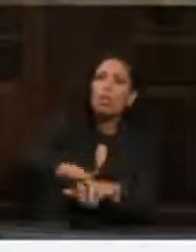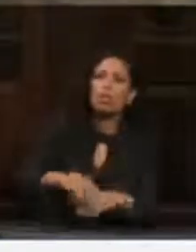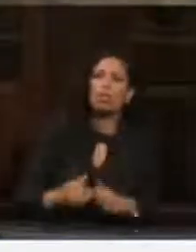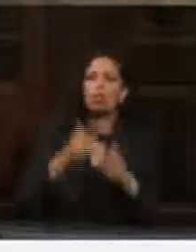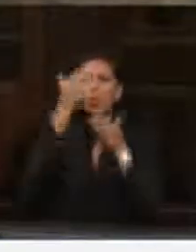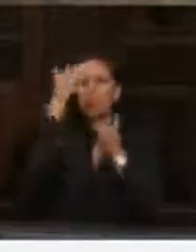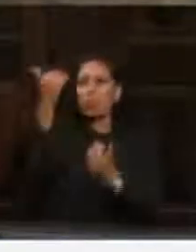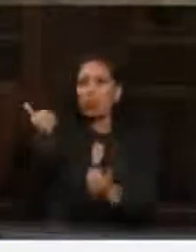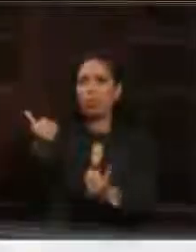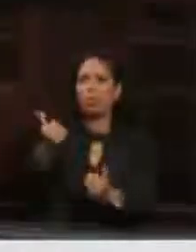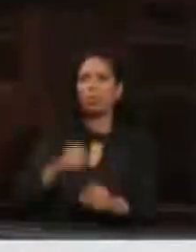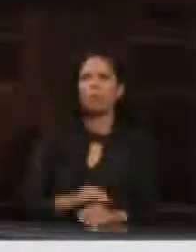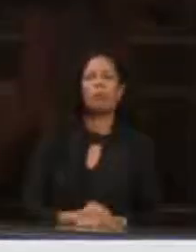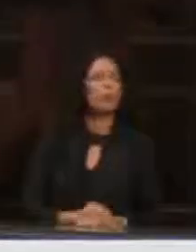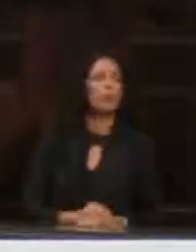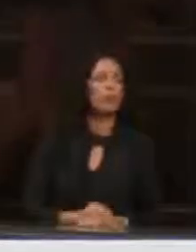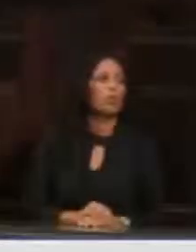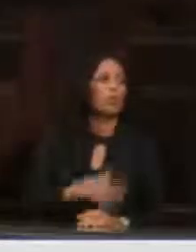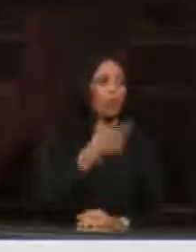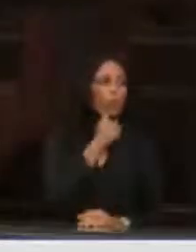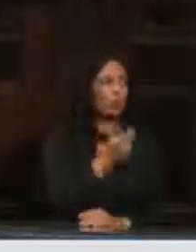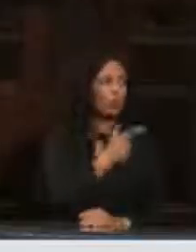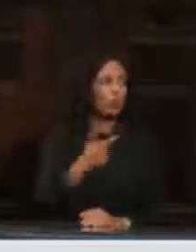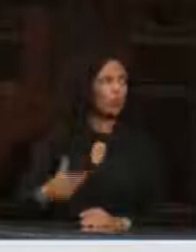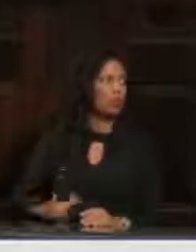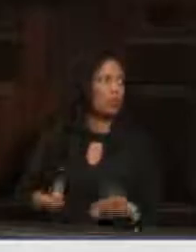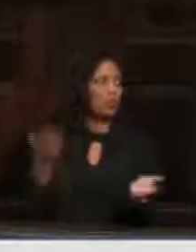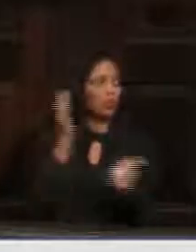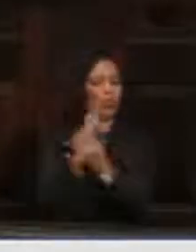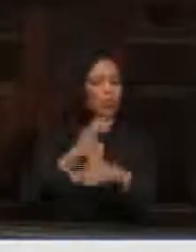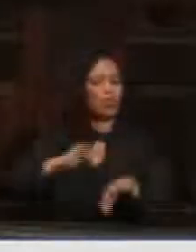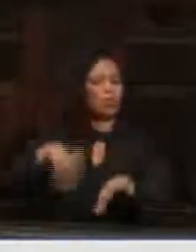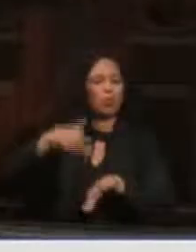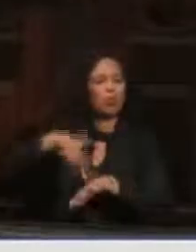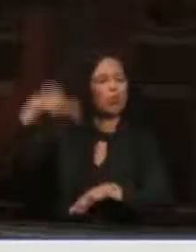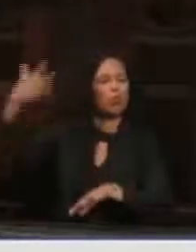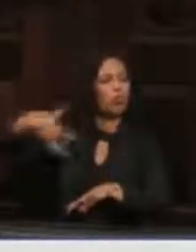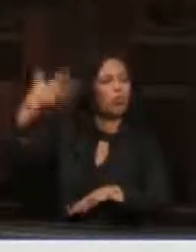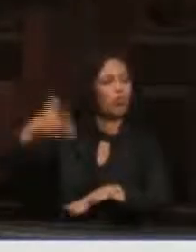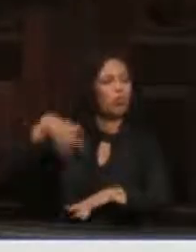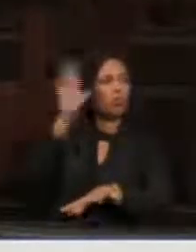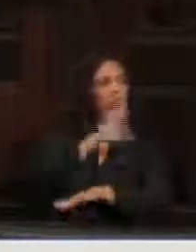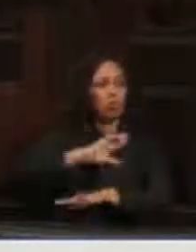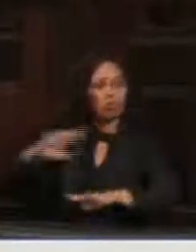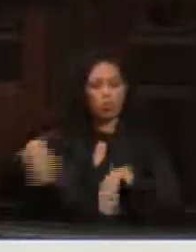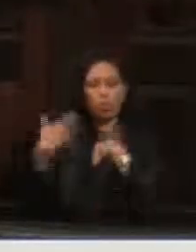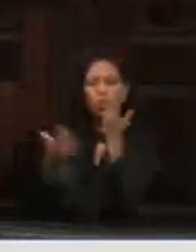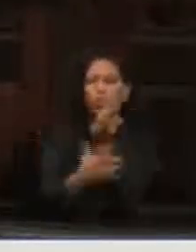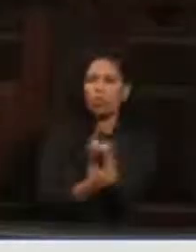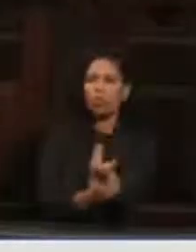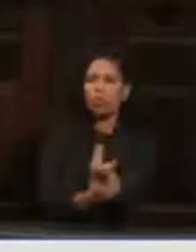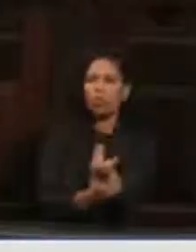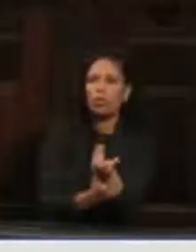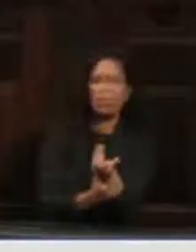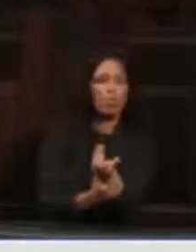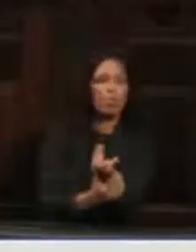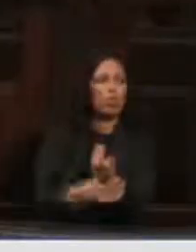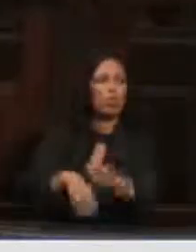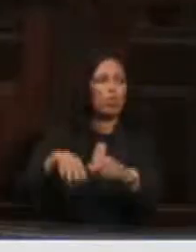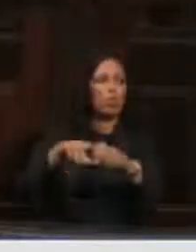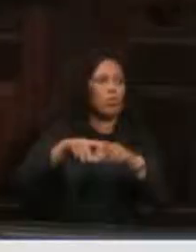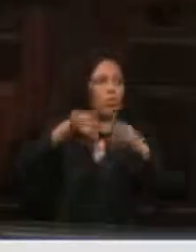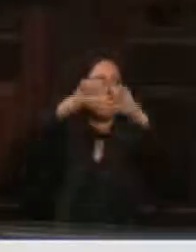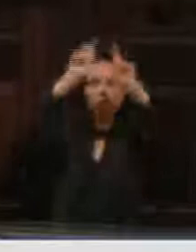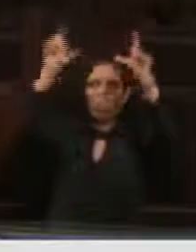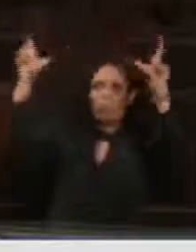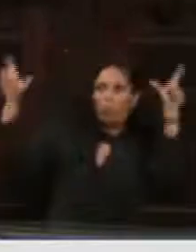Obrigado. Obrigado, Saca. Senhor presidente, para concluir, em nome da segurança do arco metropolitana,